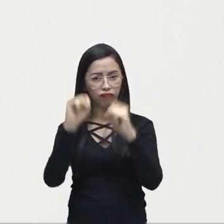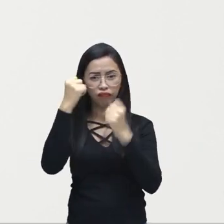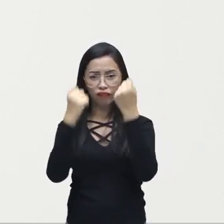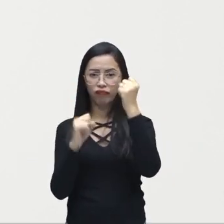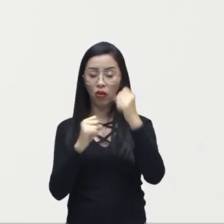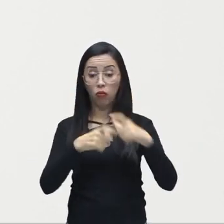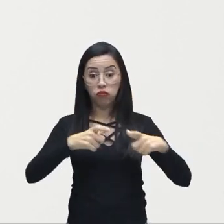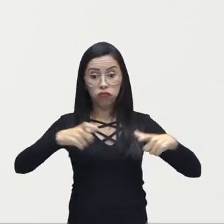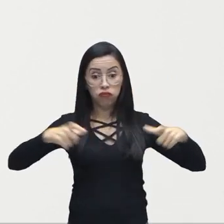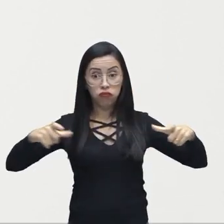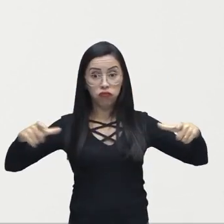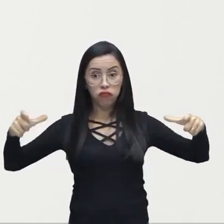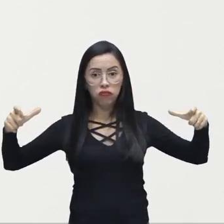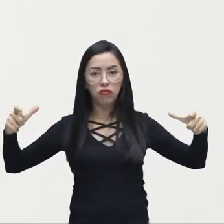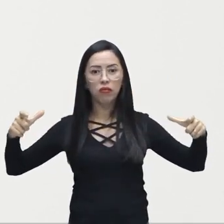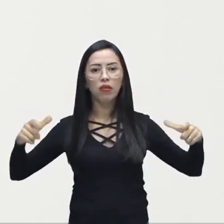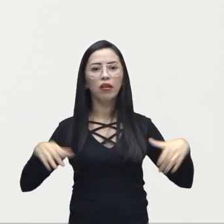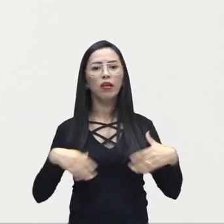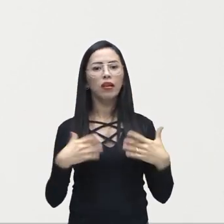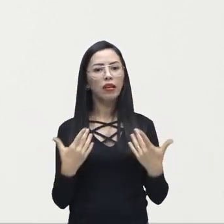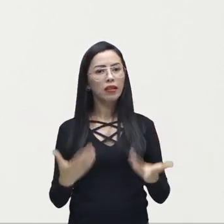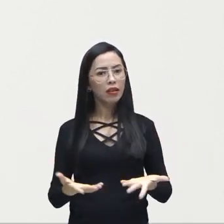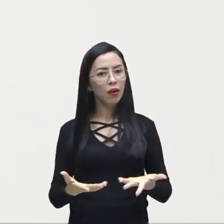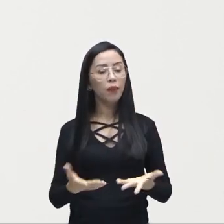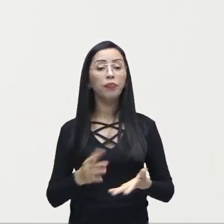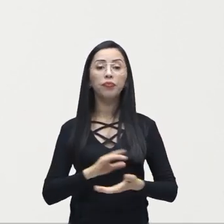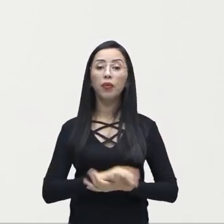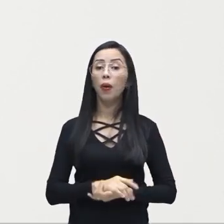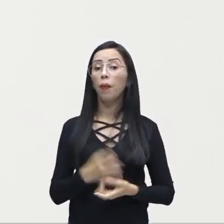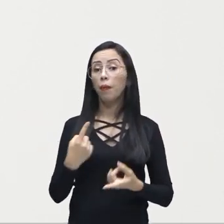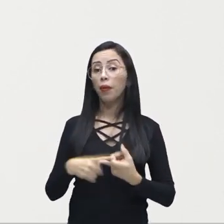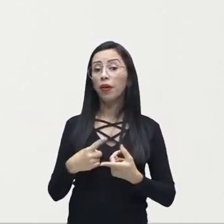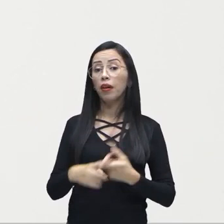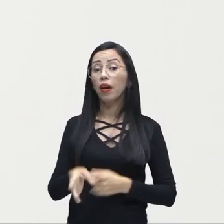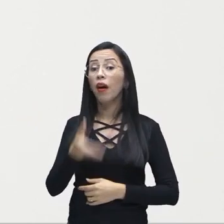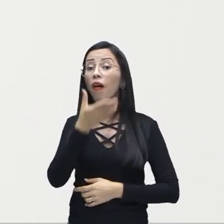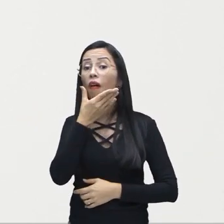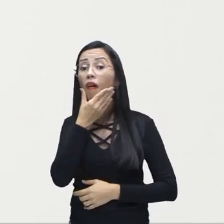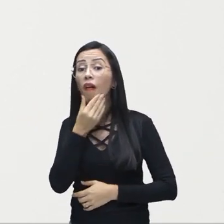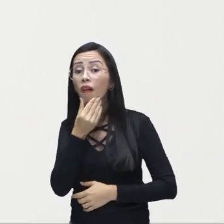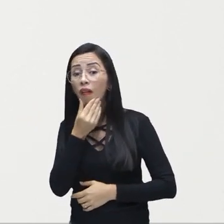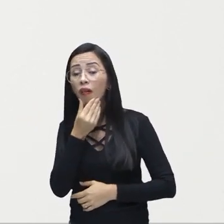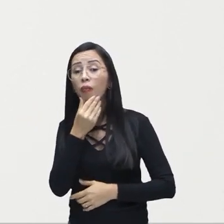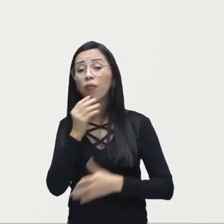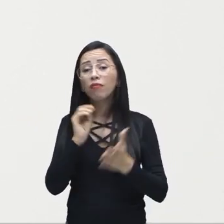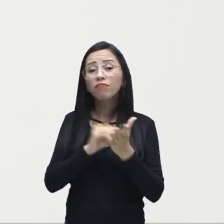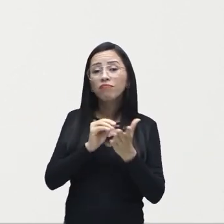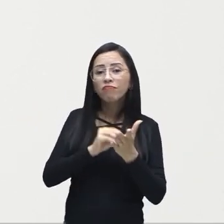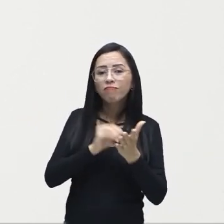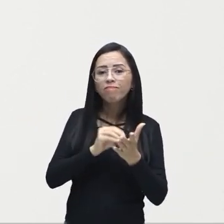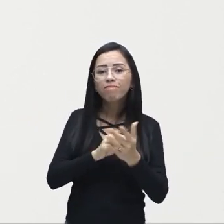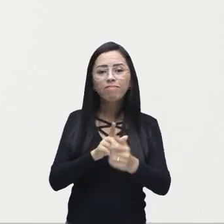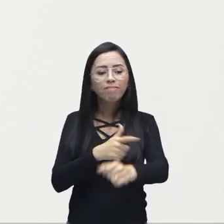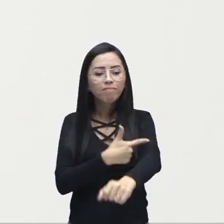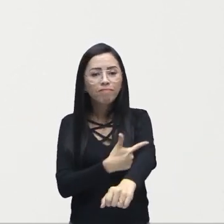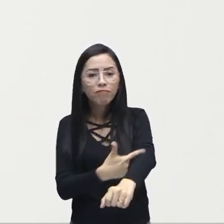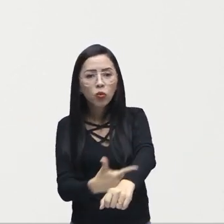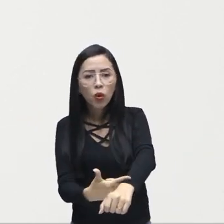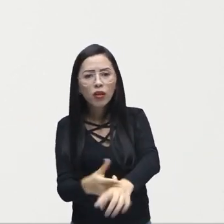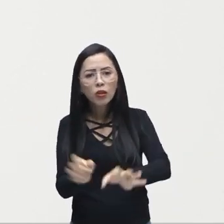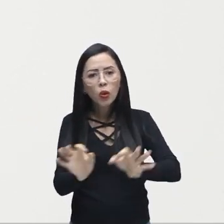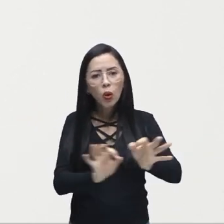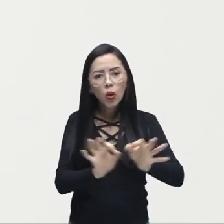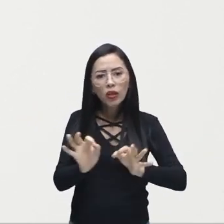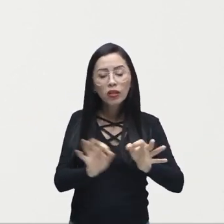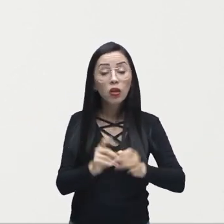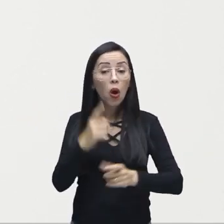Ok? Porém, deveres não cumpridos pelos homens também proporcionaram toda essa sujidade. Interessante que aqui